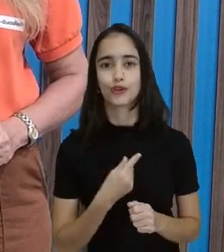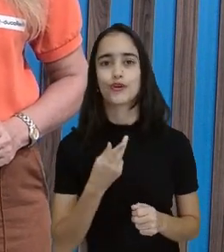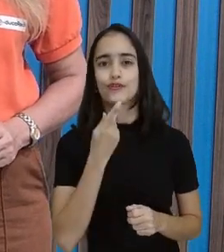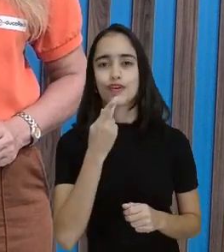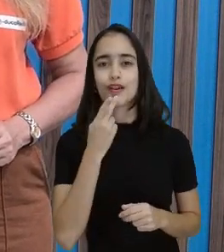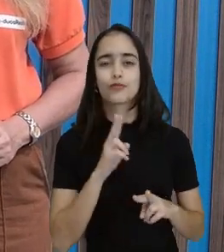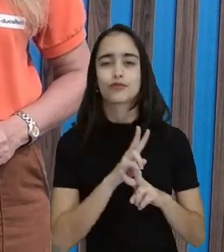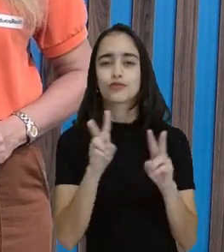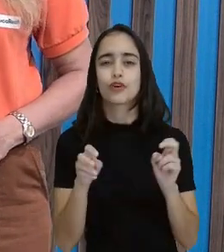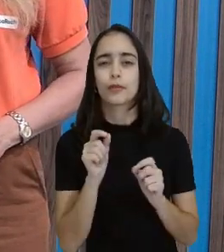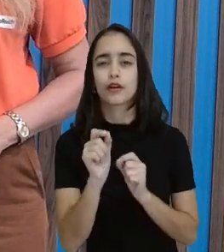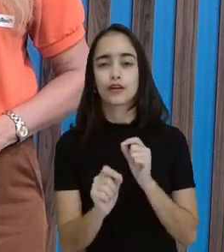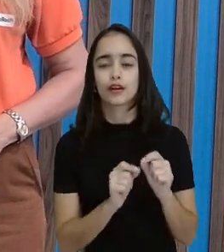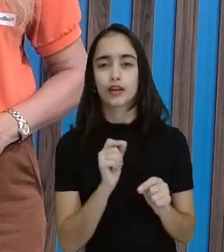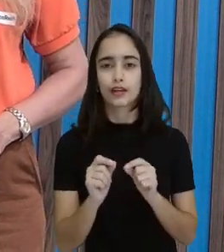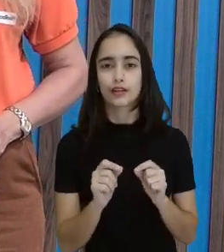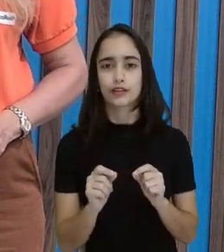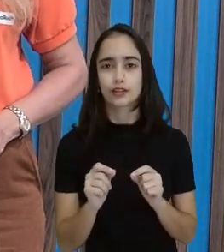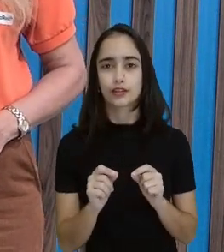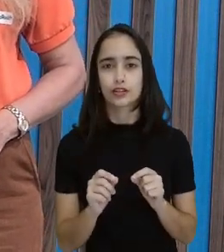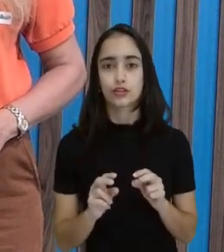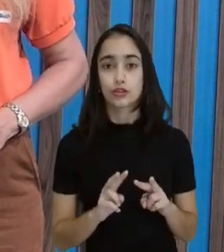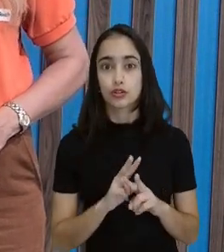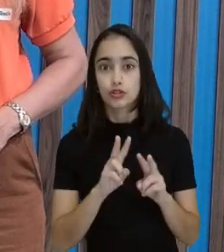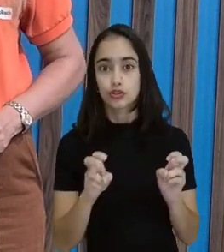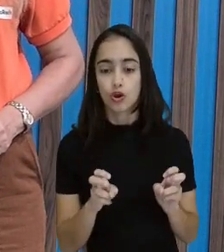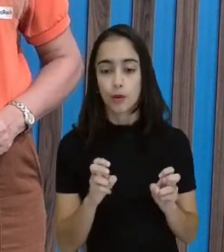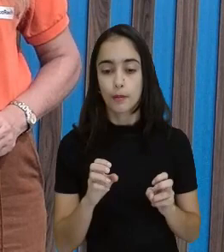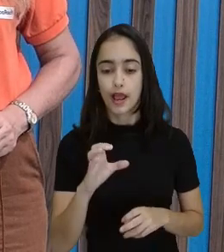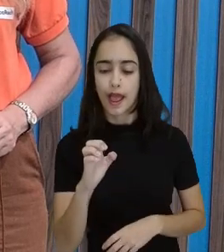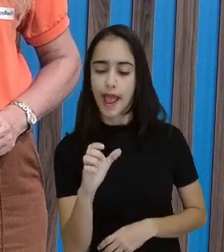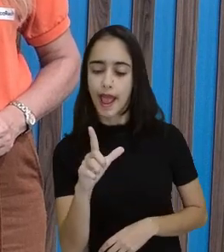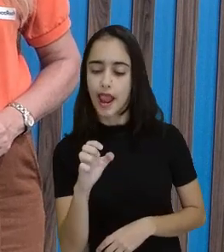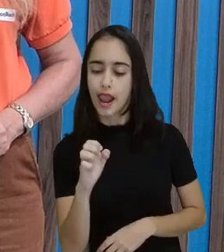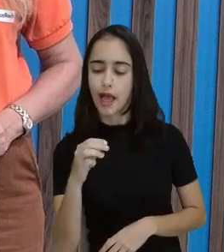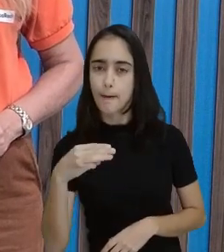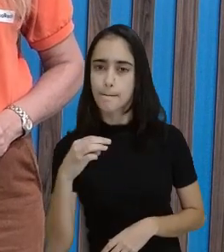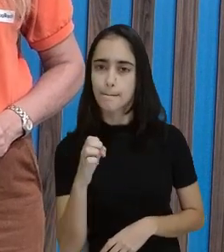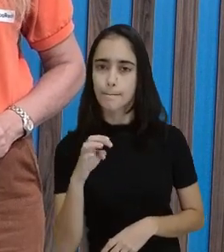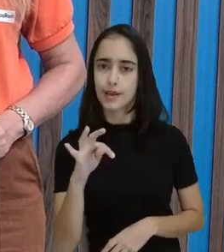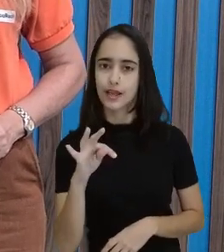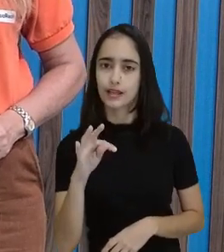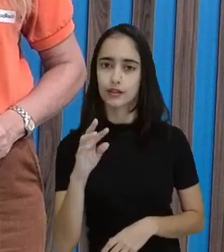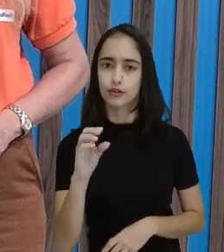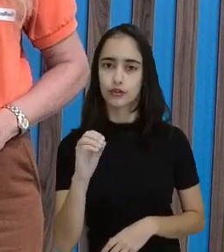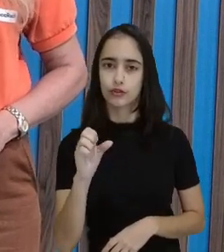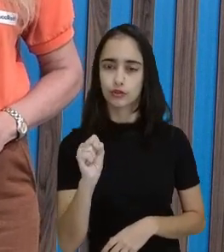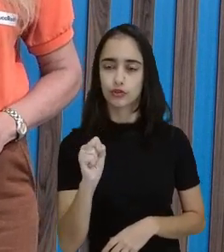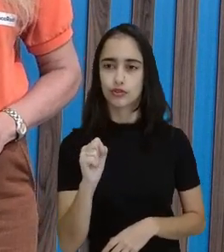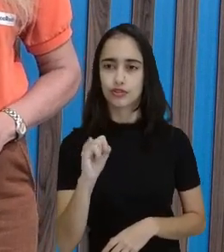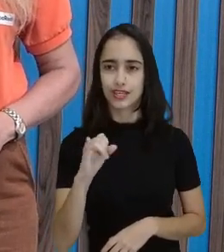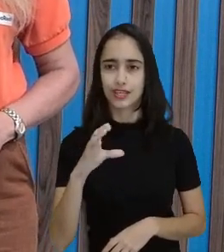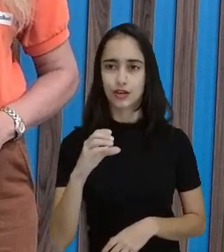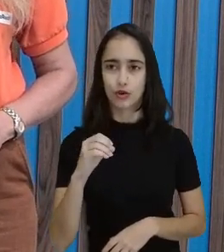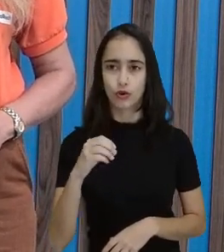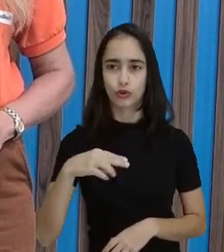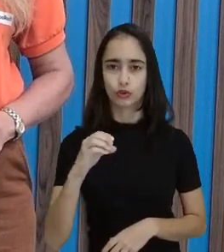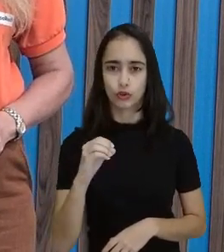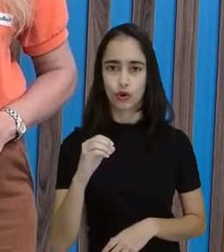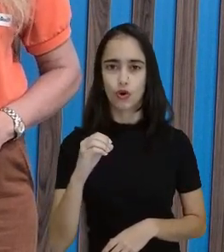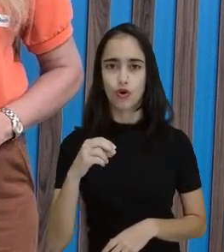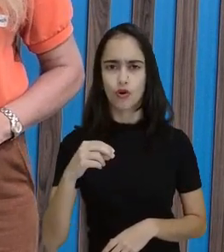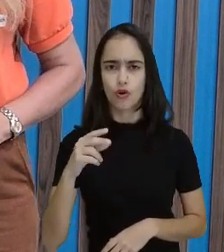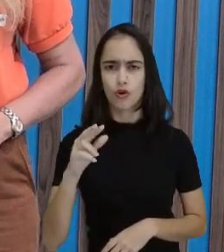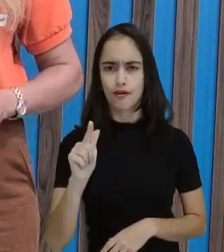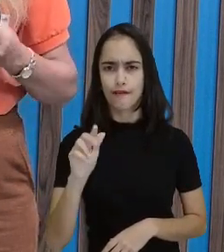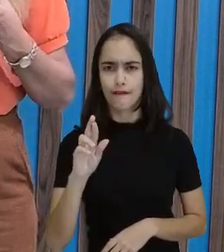Sobre elementos iconográficos. Você sabe o significado dessa palavra iconografia? Iconografia são